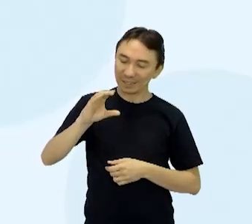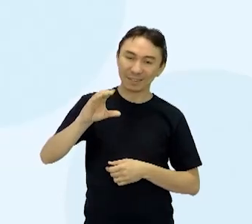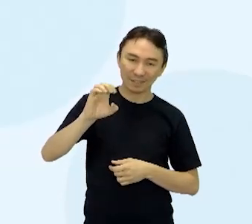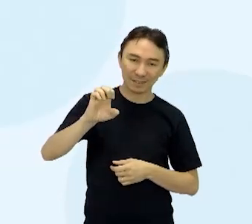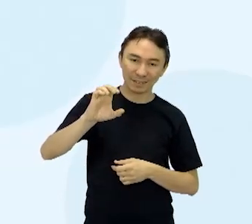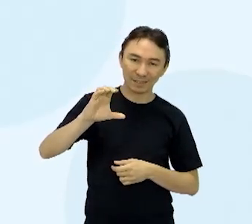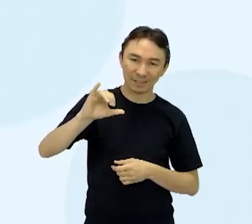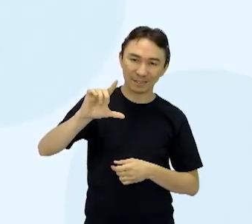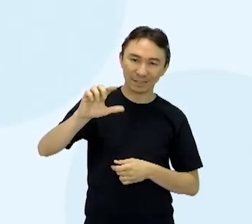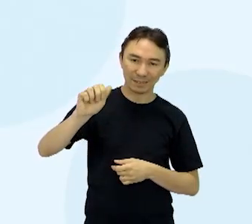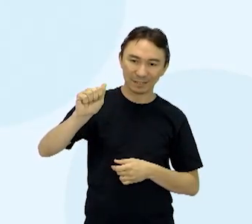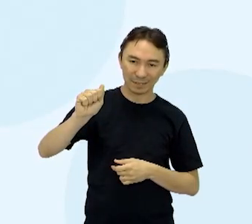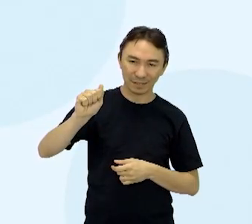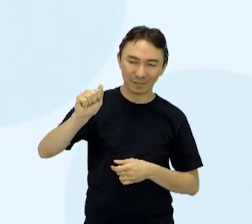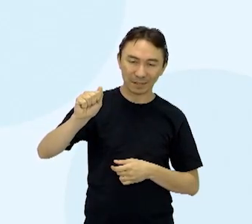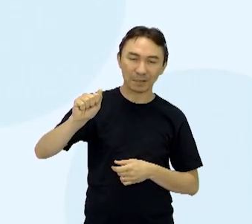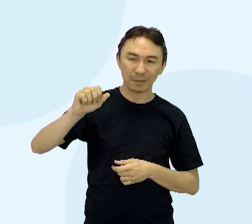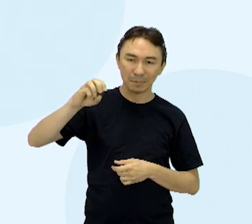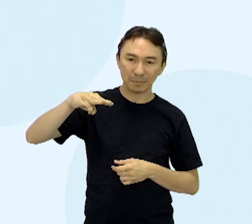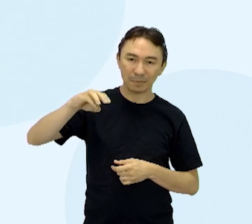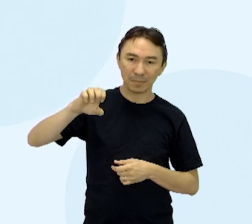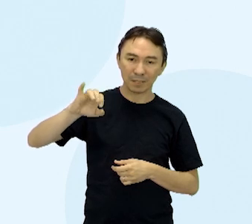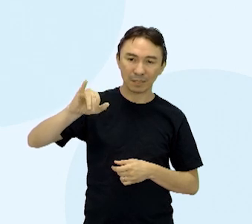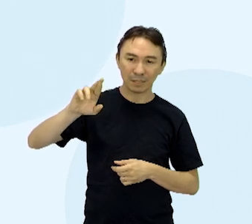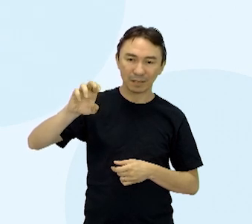Cecília Meirelles escreve assim: